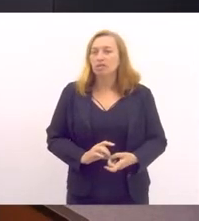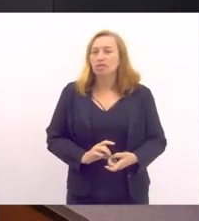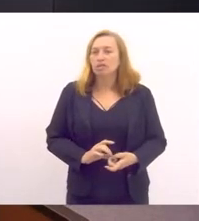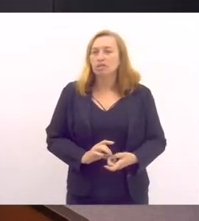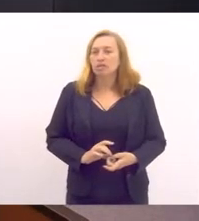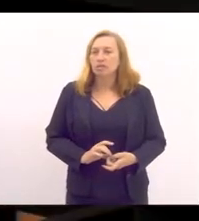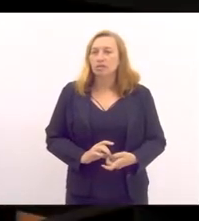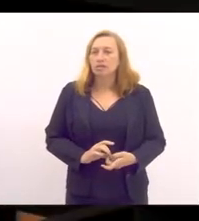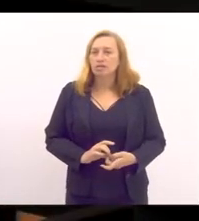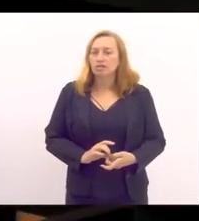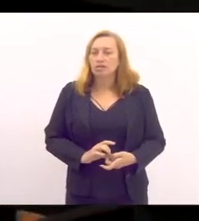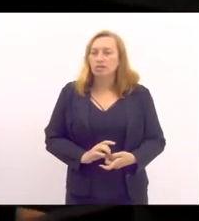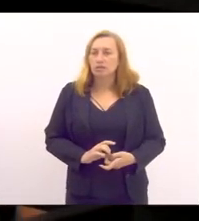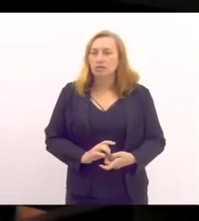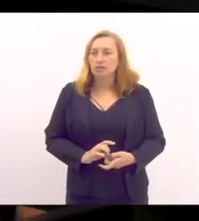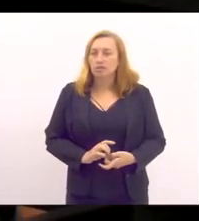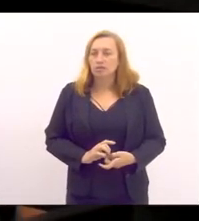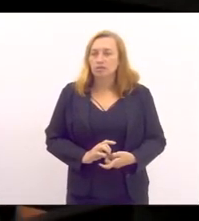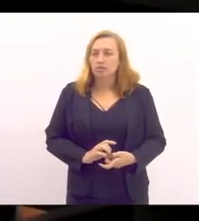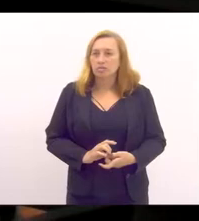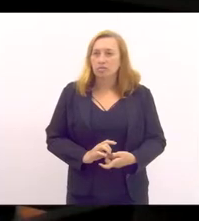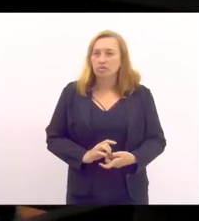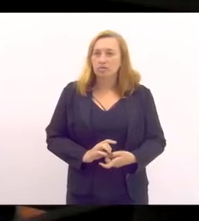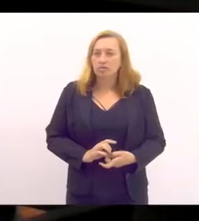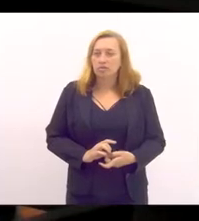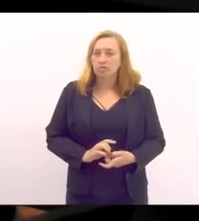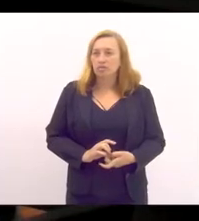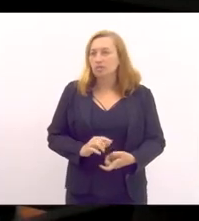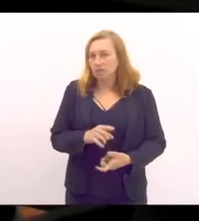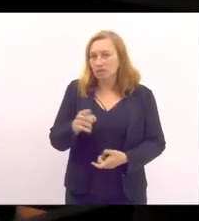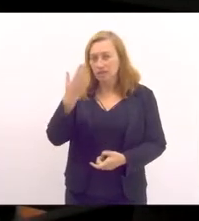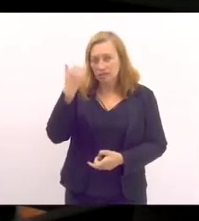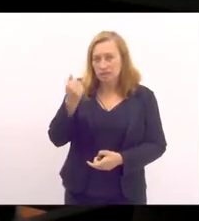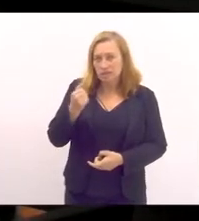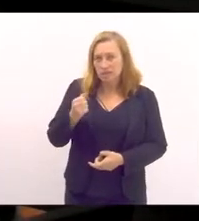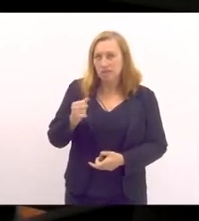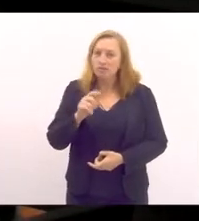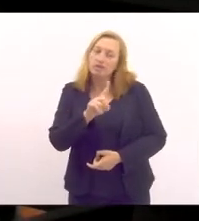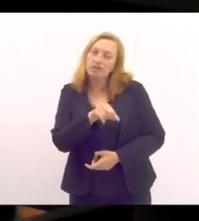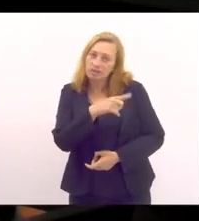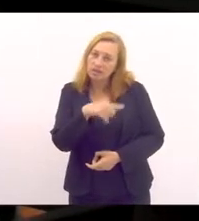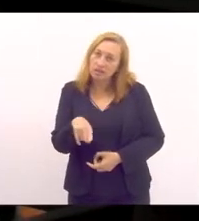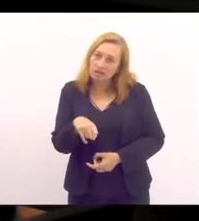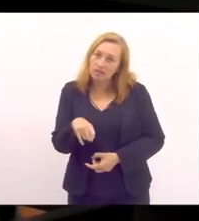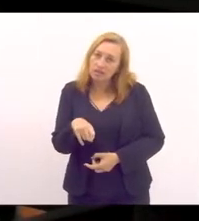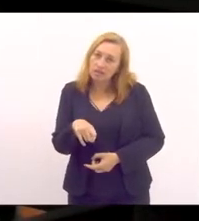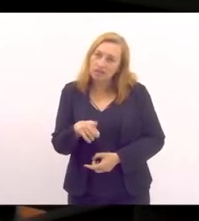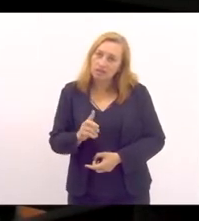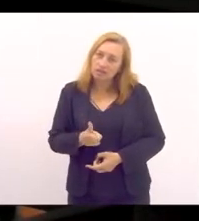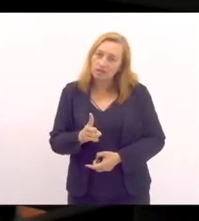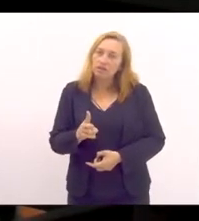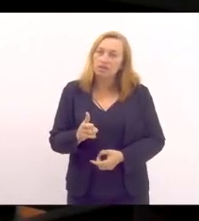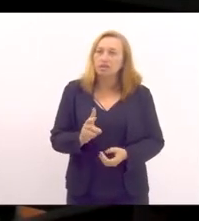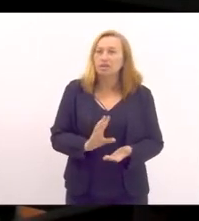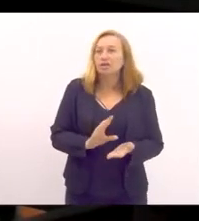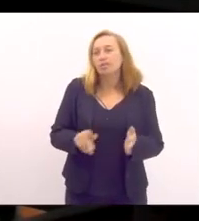Mas ela não é permanente. Todo mundo, porque o pessoal mais velho sabe que inúmeras vezes ela foi extinta e aí ficou na cultura, ficou